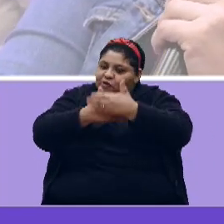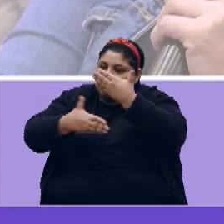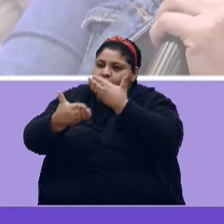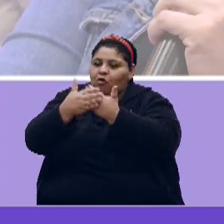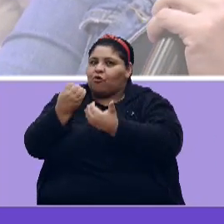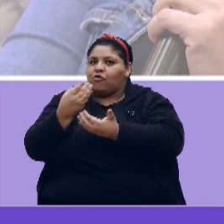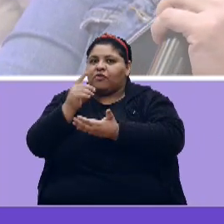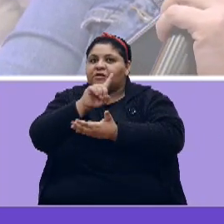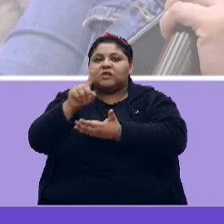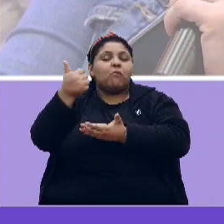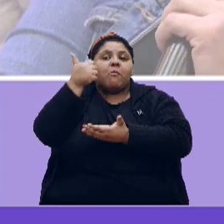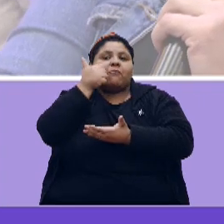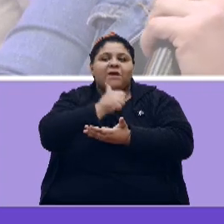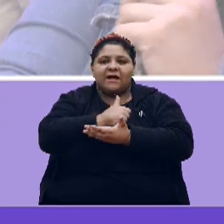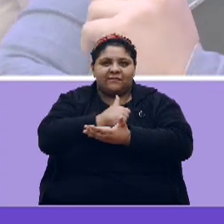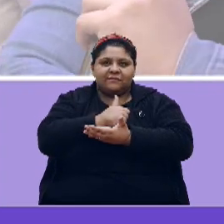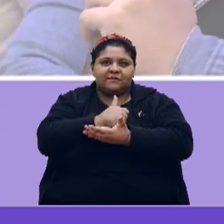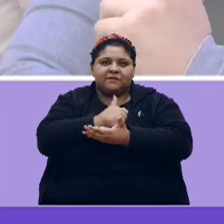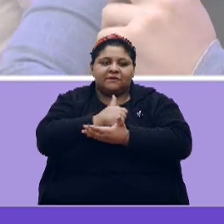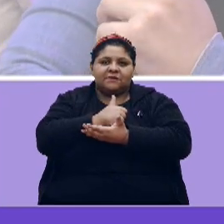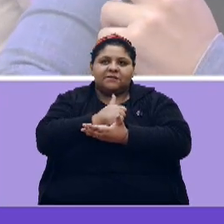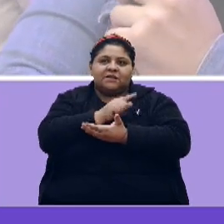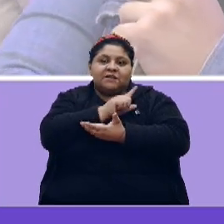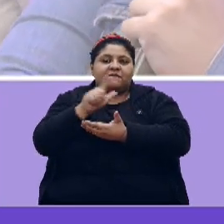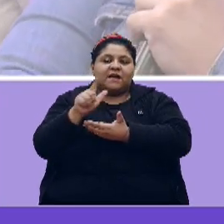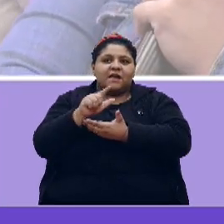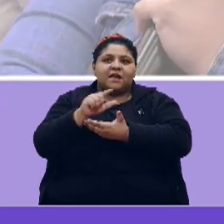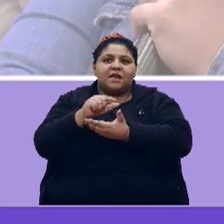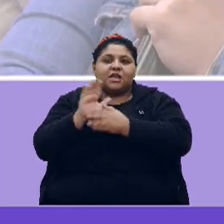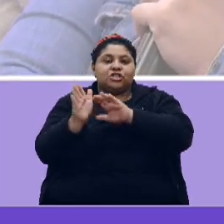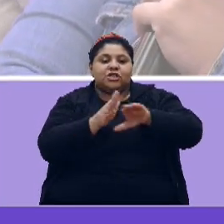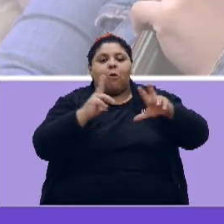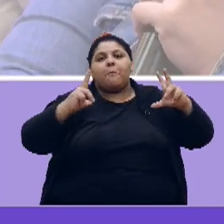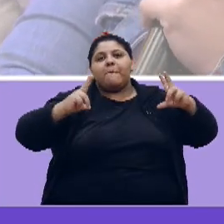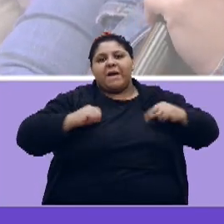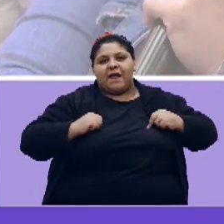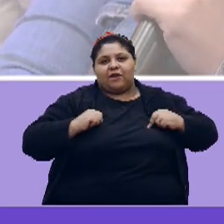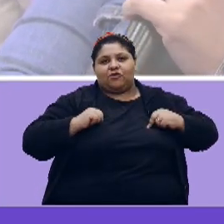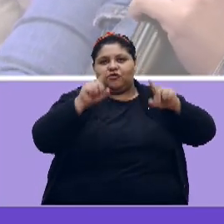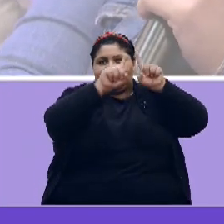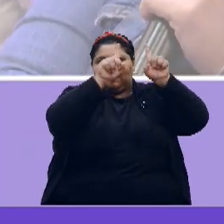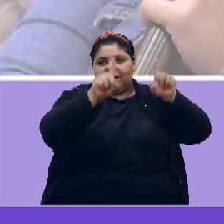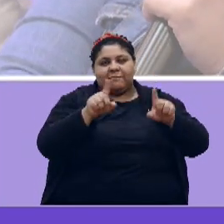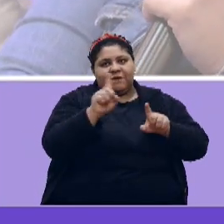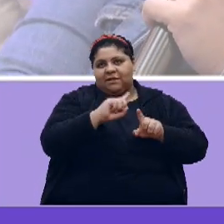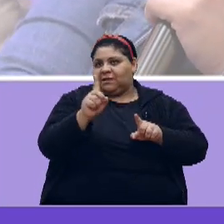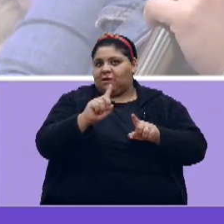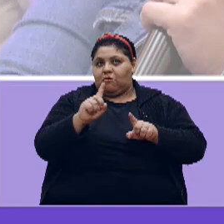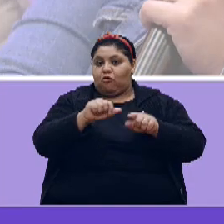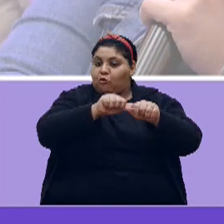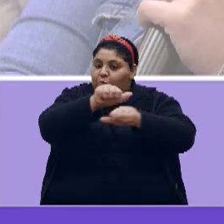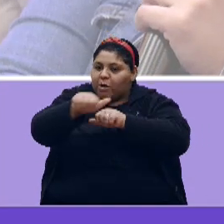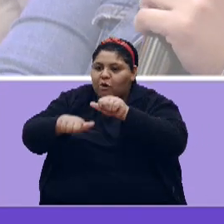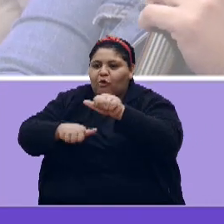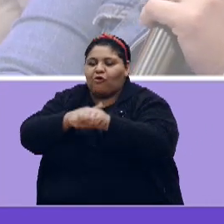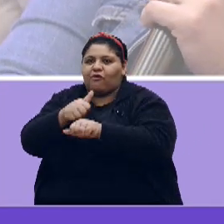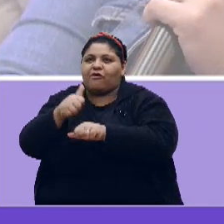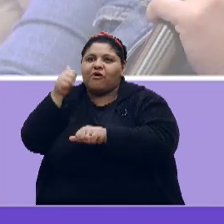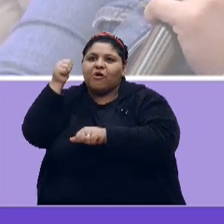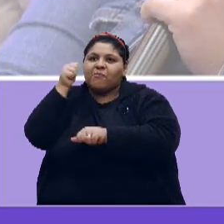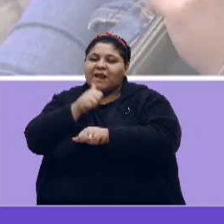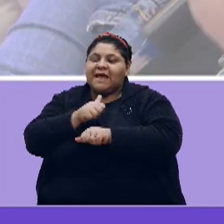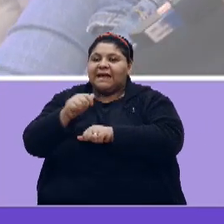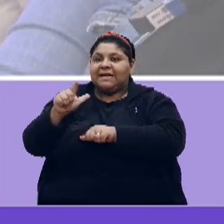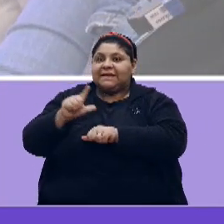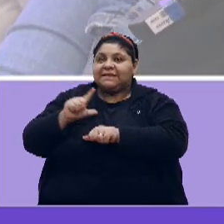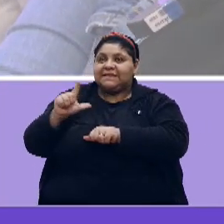E não é uma mulher que vai tirar o mérito da equipe, né? Com certeza. Não, até pelo contrário. Exatamente, Acho que a mulher tem algumas coisas